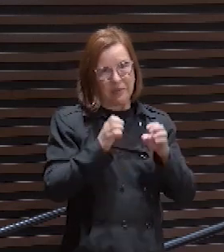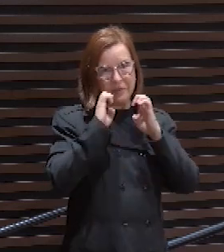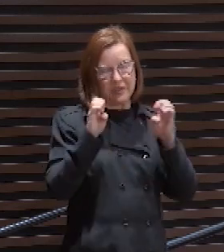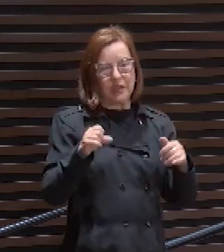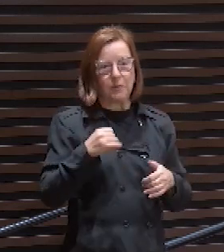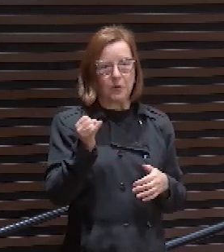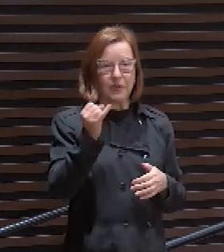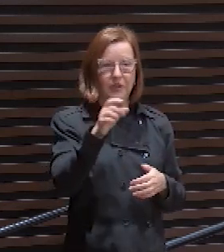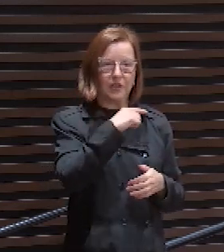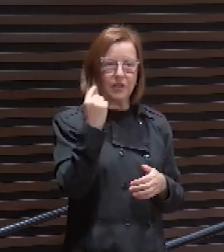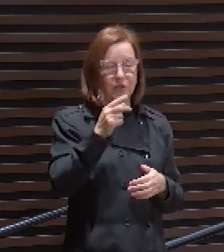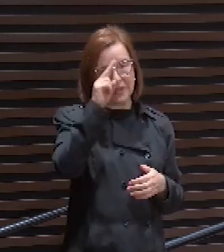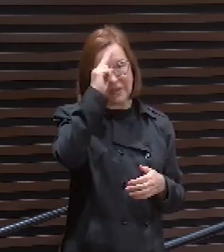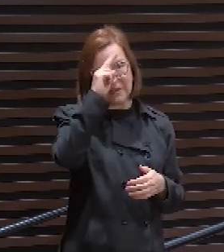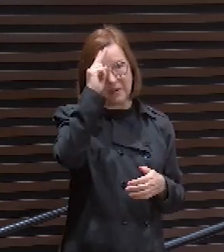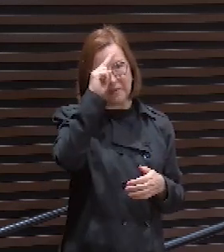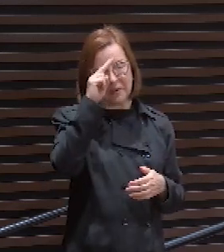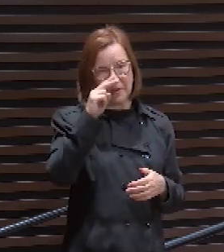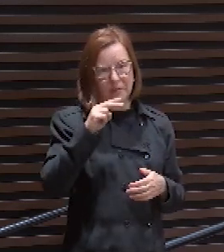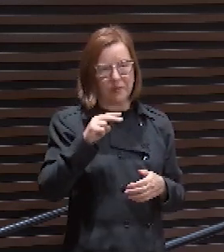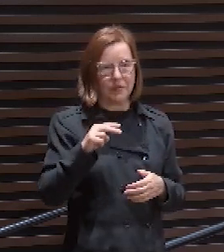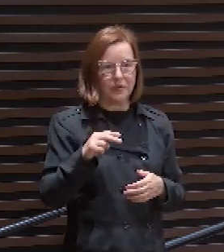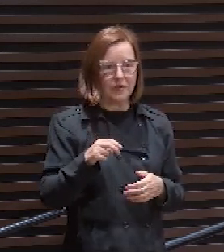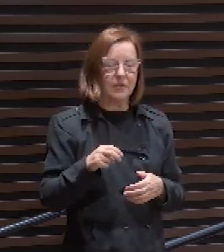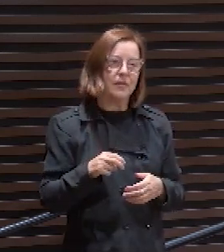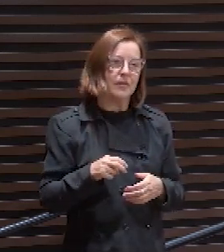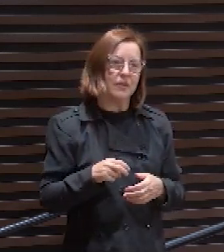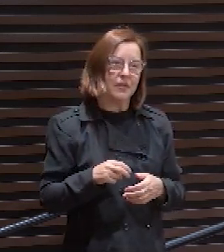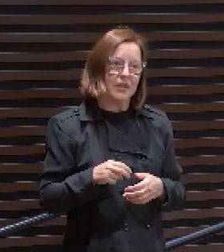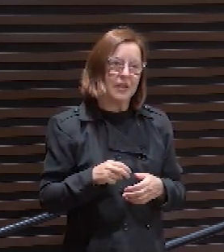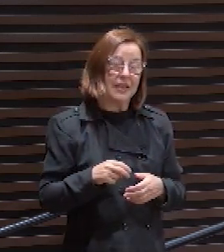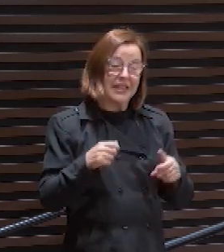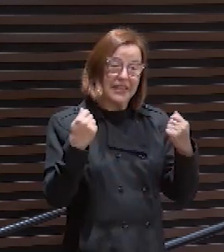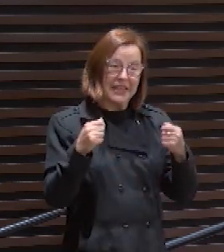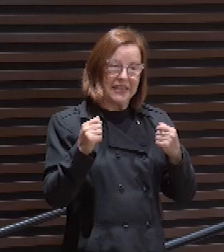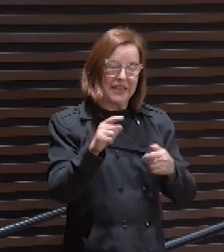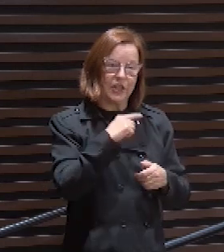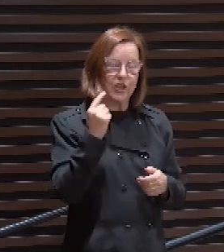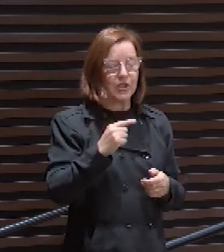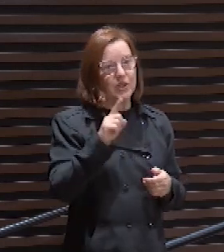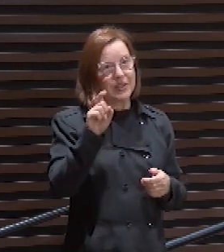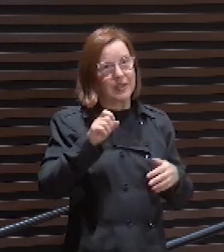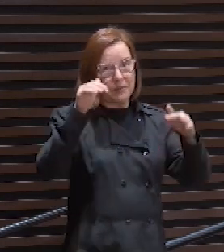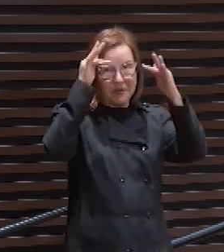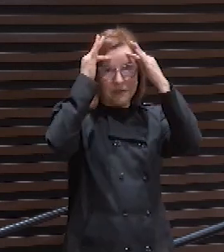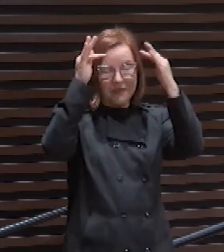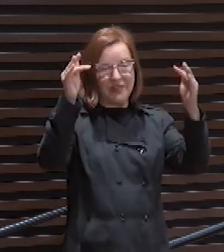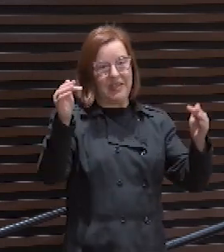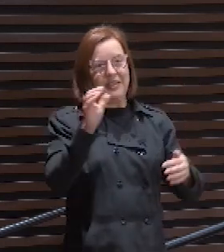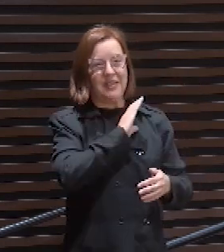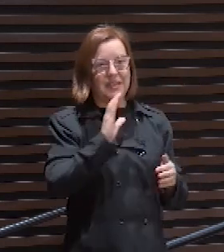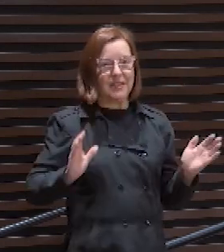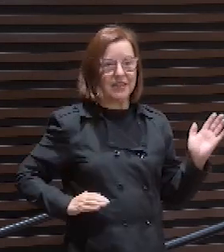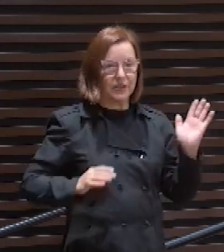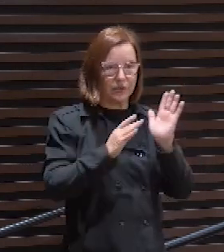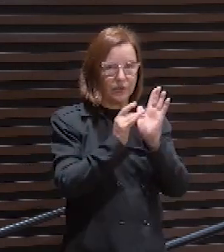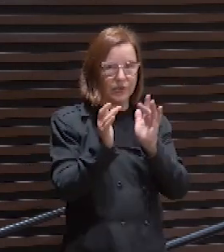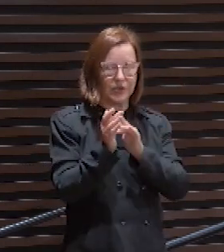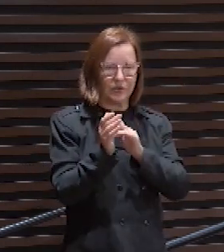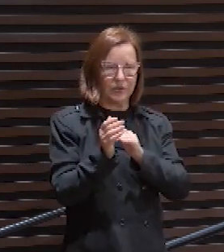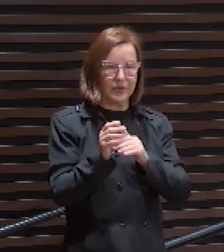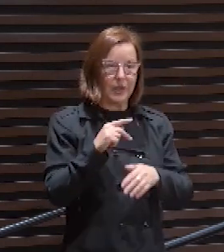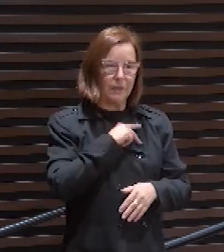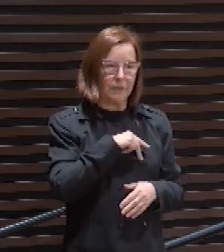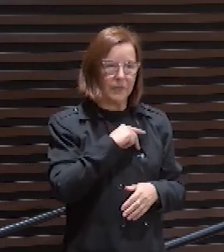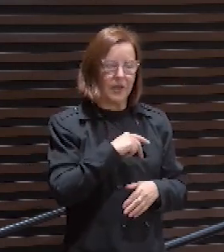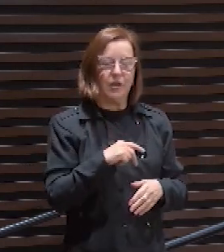nós sermos relembrados da necessidade de sermos fiéis a Cristo Jesus. E não somente isso, Paulo,